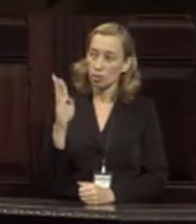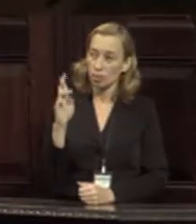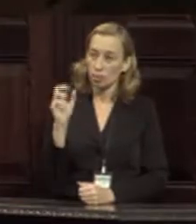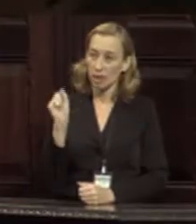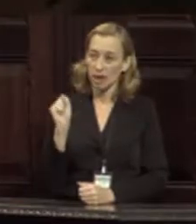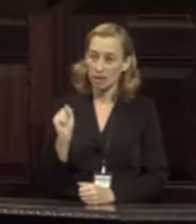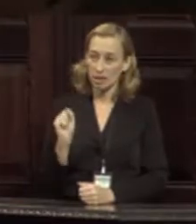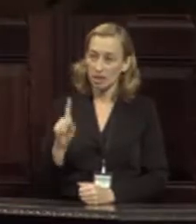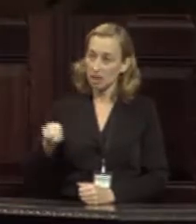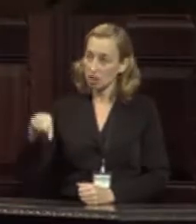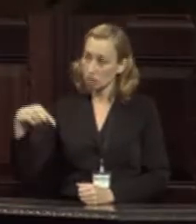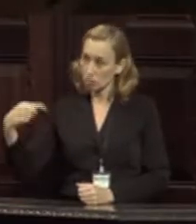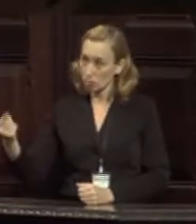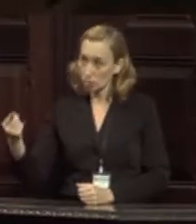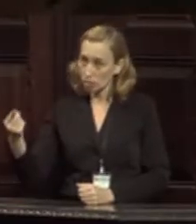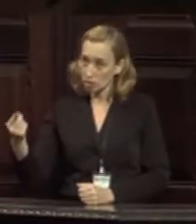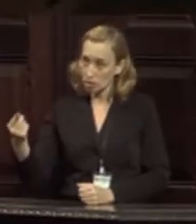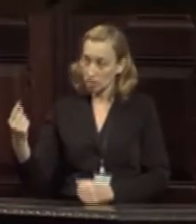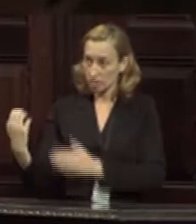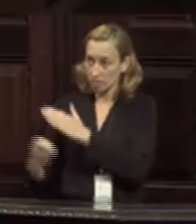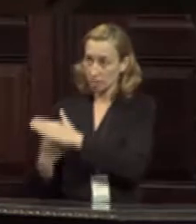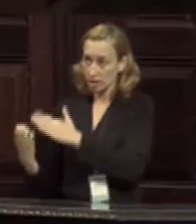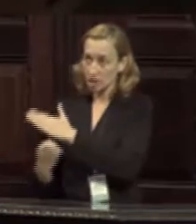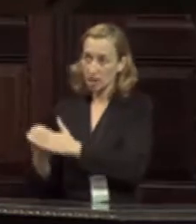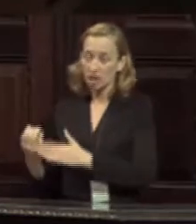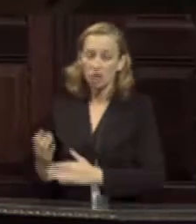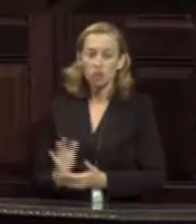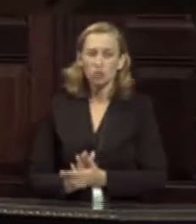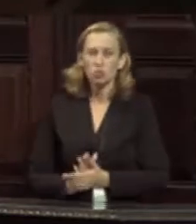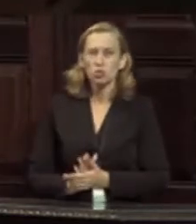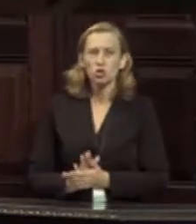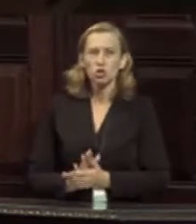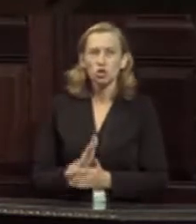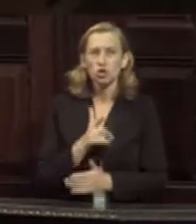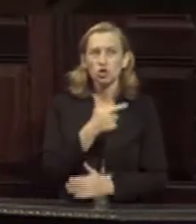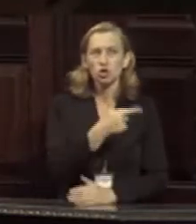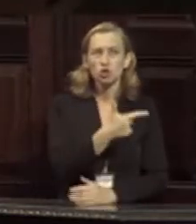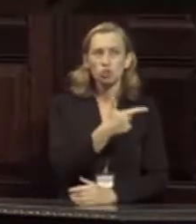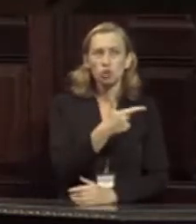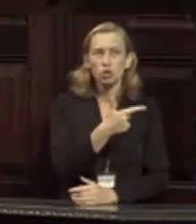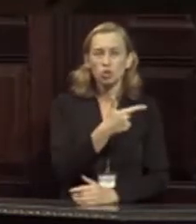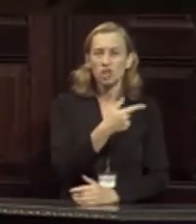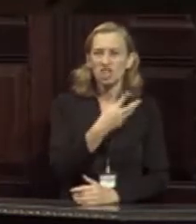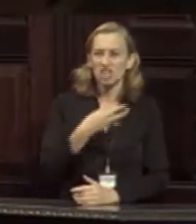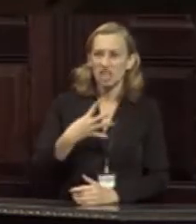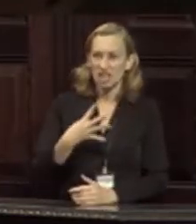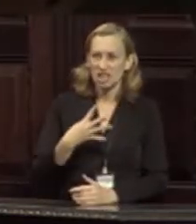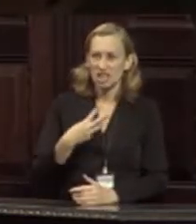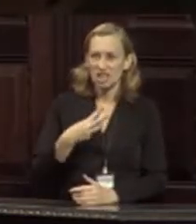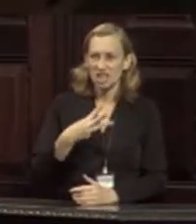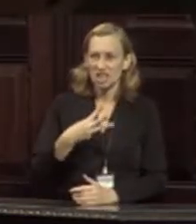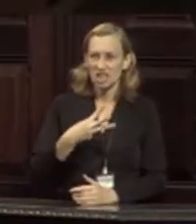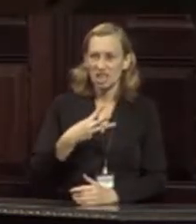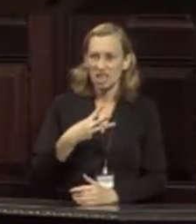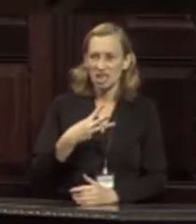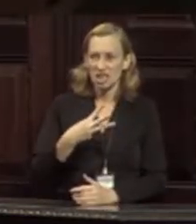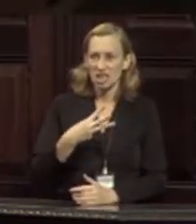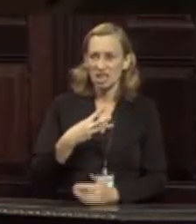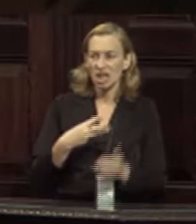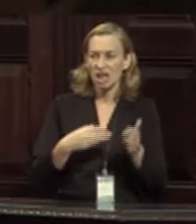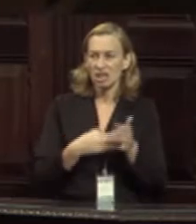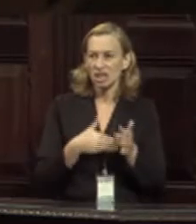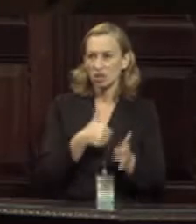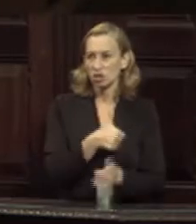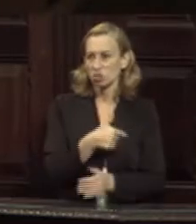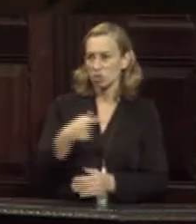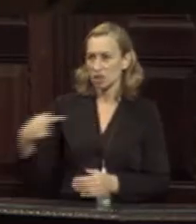entre 2013 e 2017, nos furtaram na